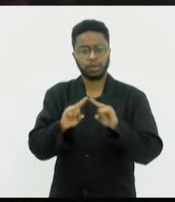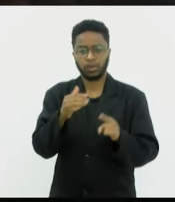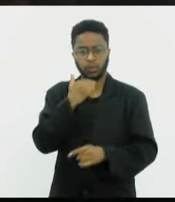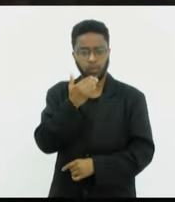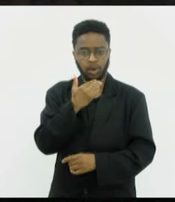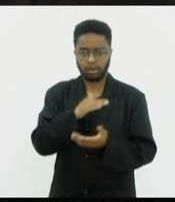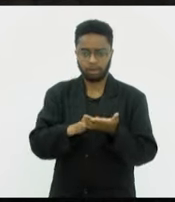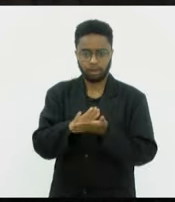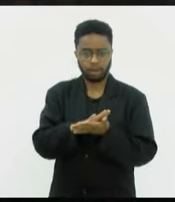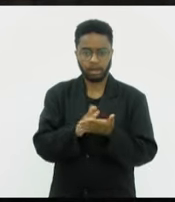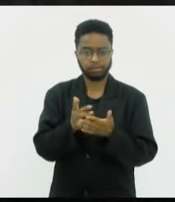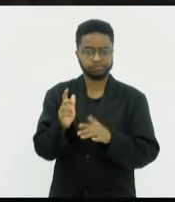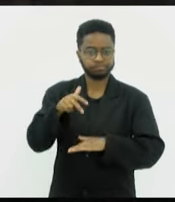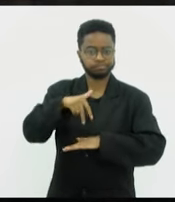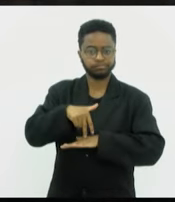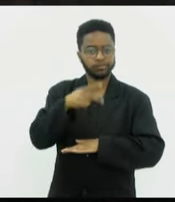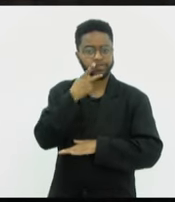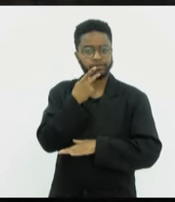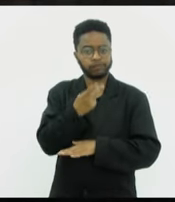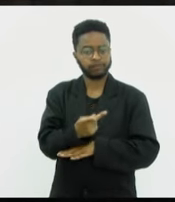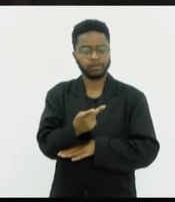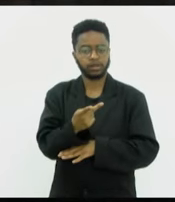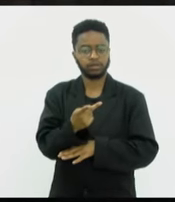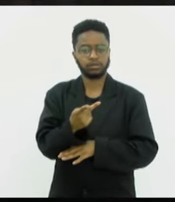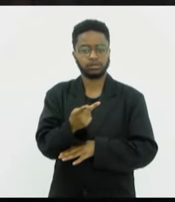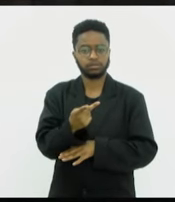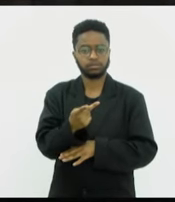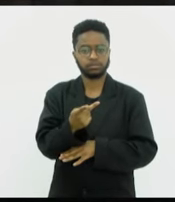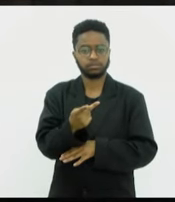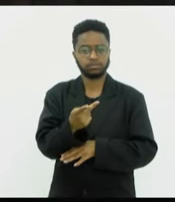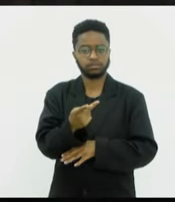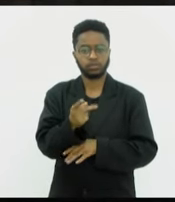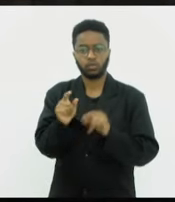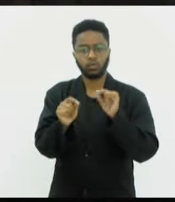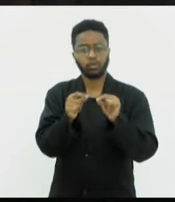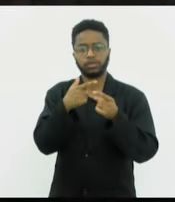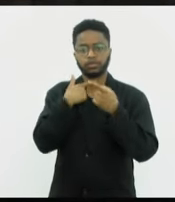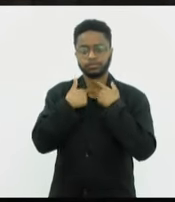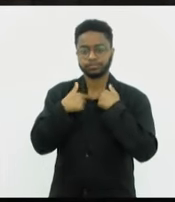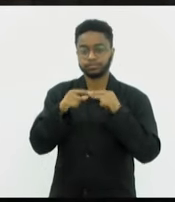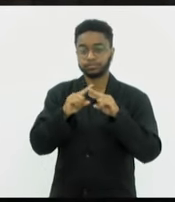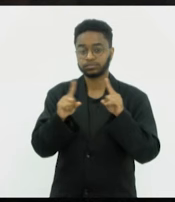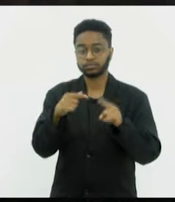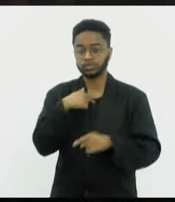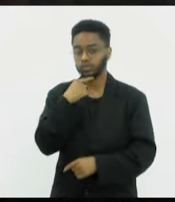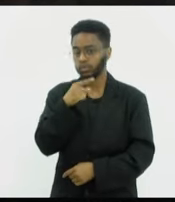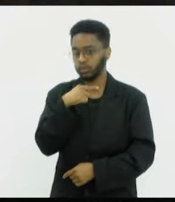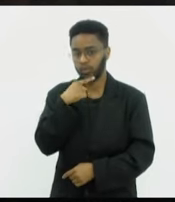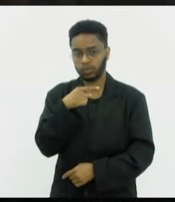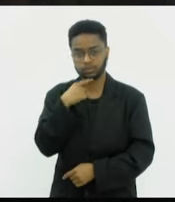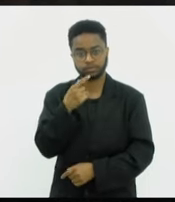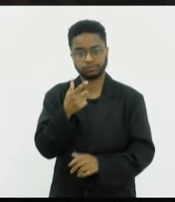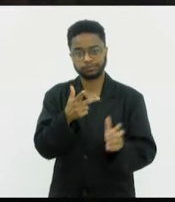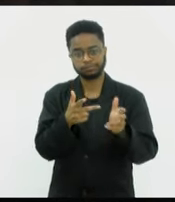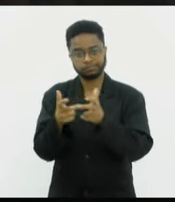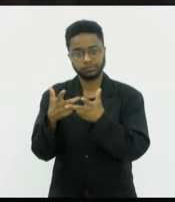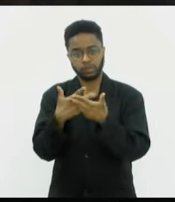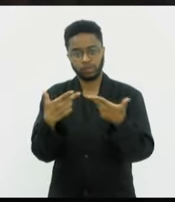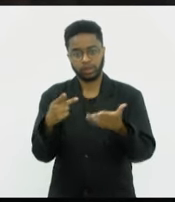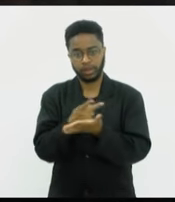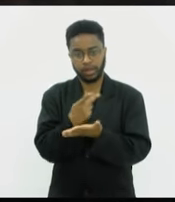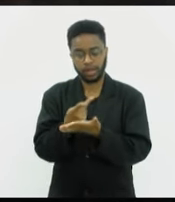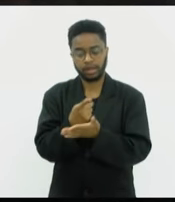você ir para a tribuna dizer o que você quer, mas eu não consigo ver as coisas erradas e